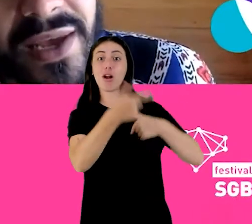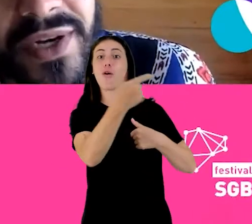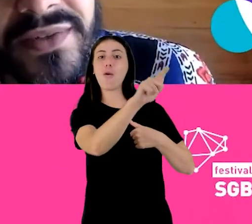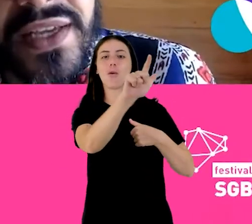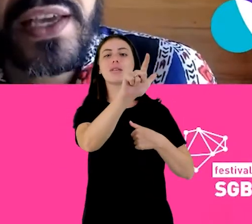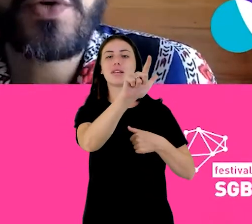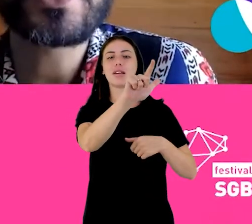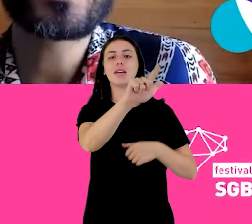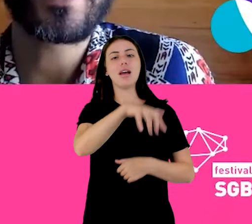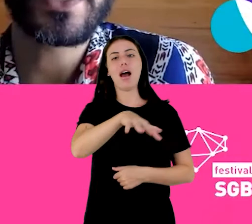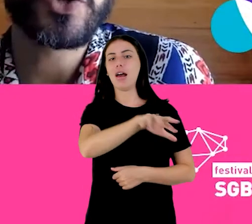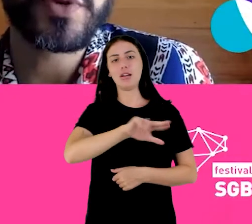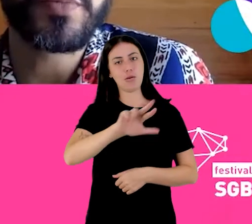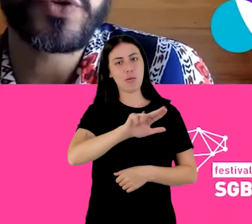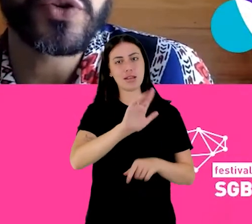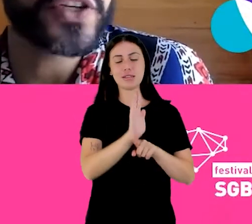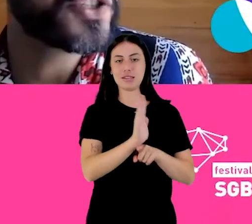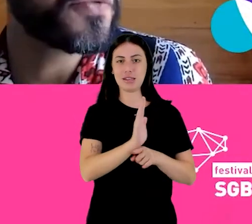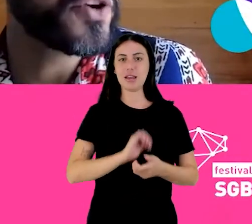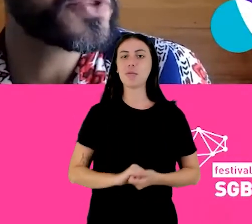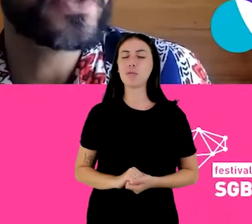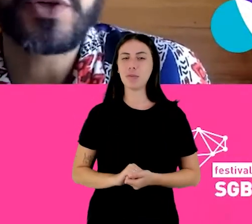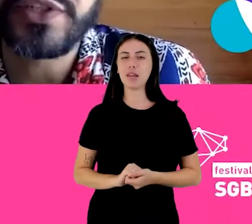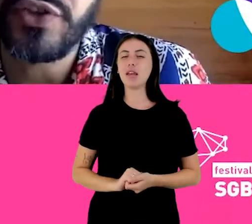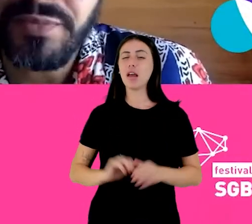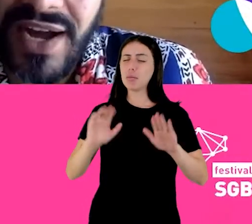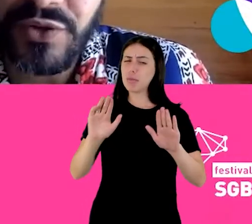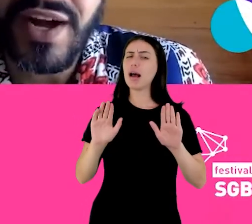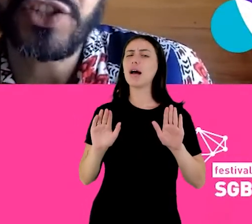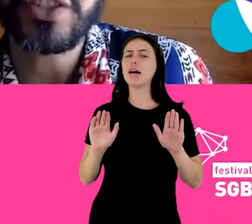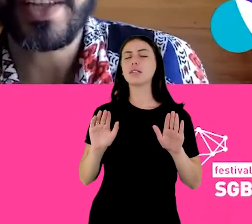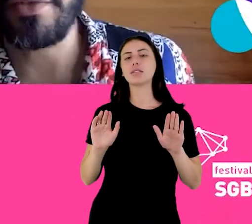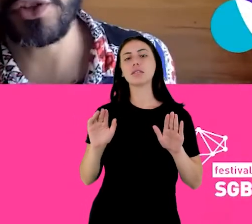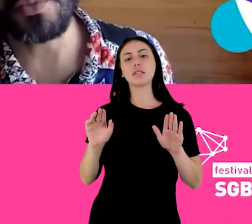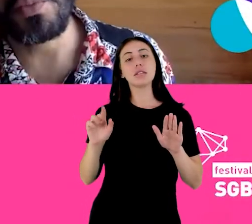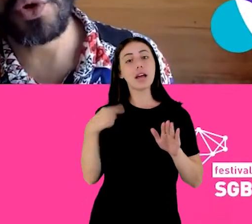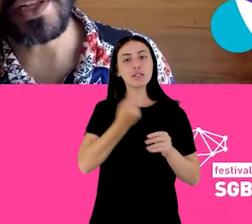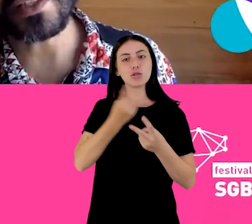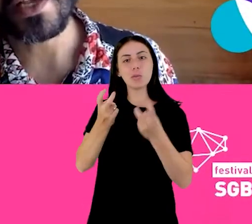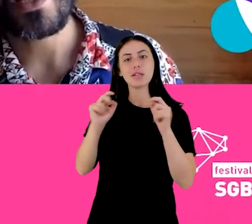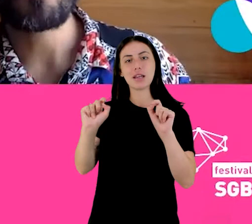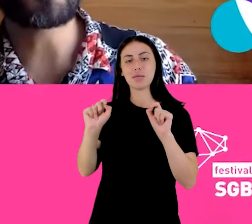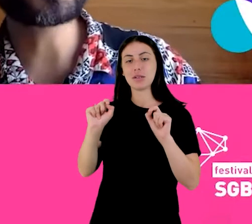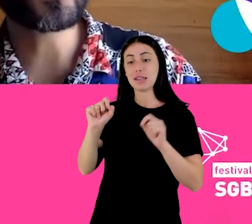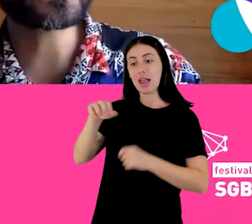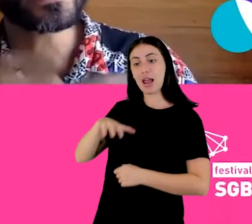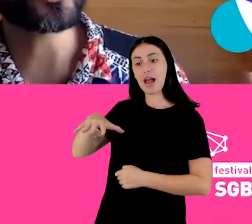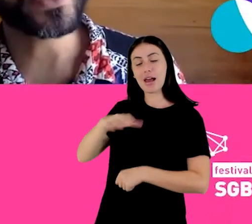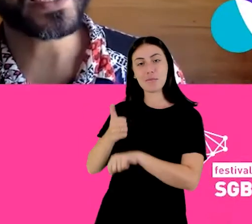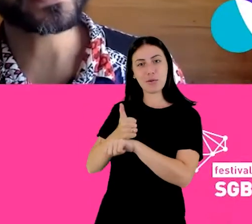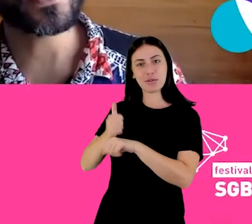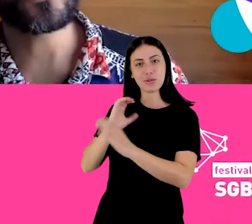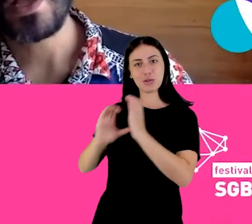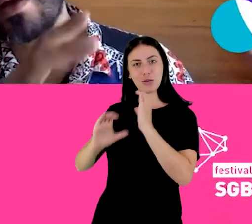área de cinema. E quando a gente fala sobre produções de filmes com distribuição de impacto, a gente tem visto muitas profissões na área